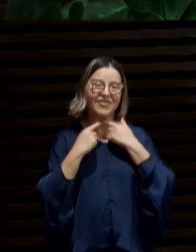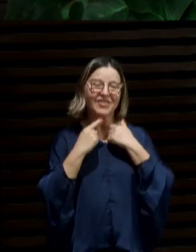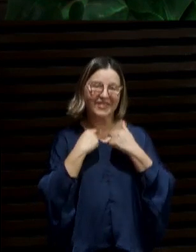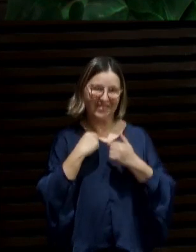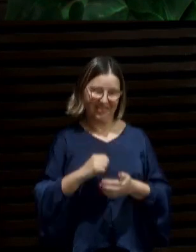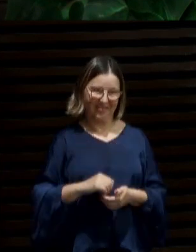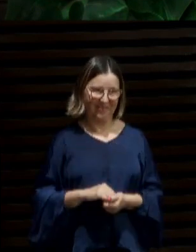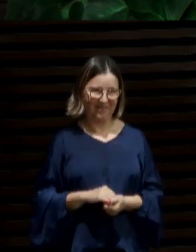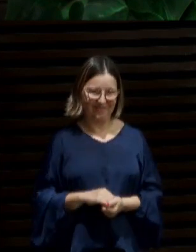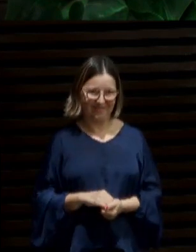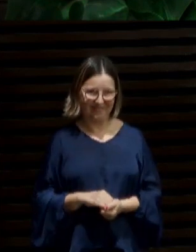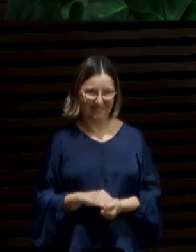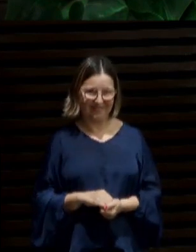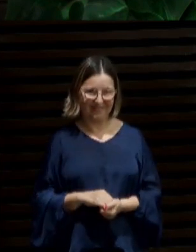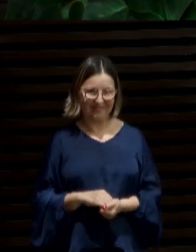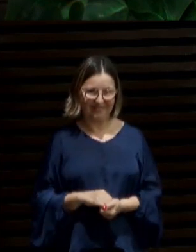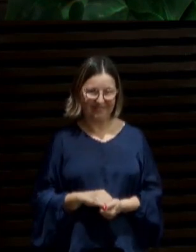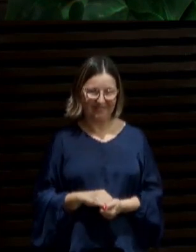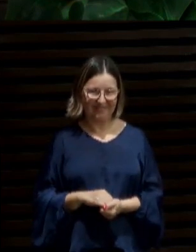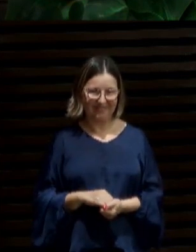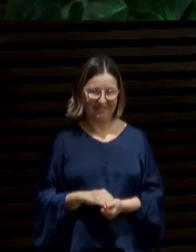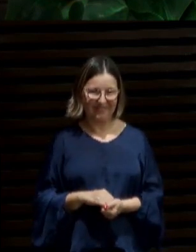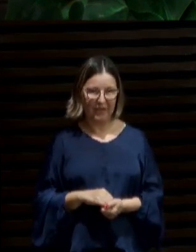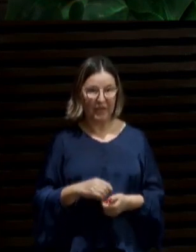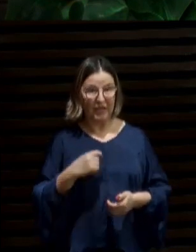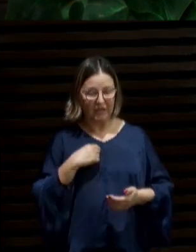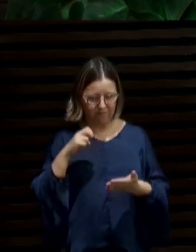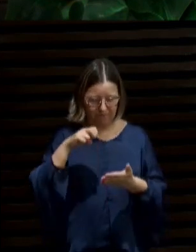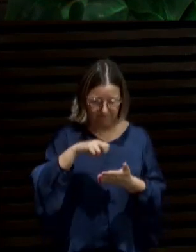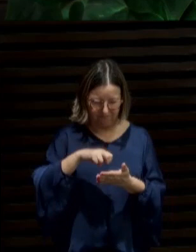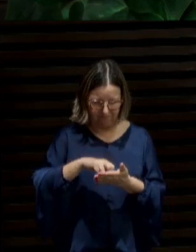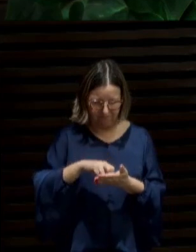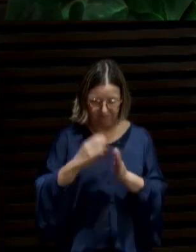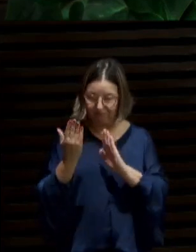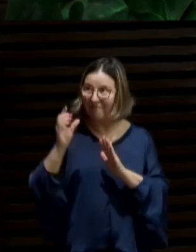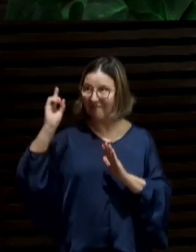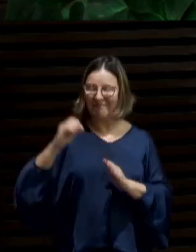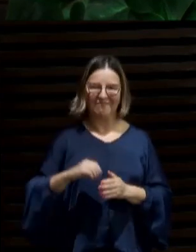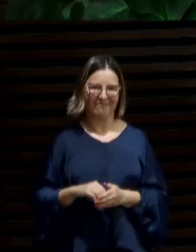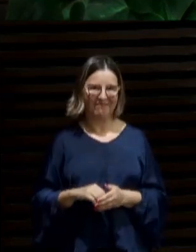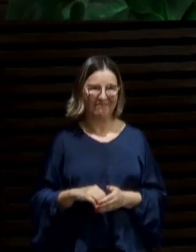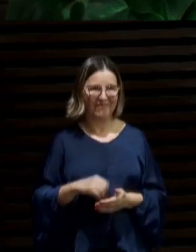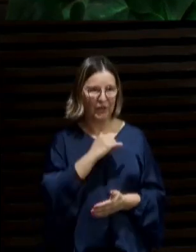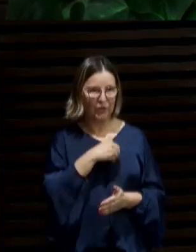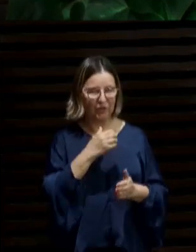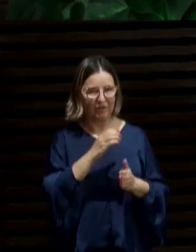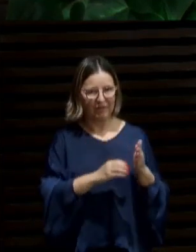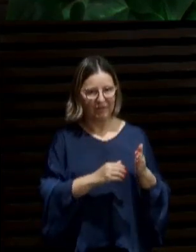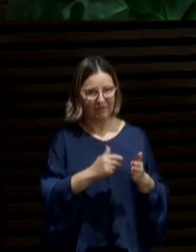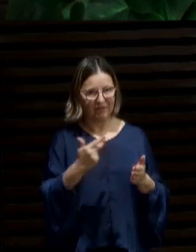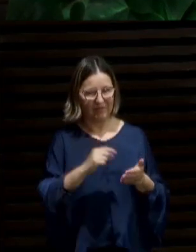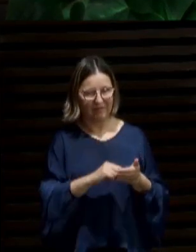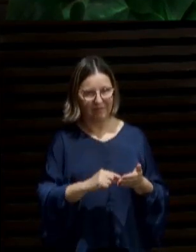explicar, mas eu me curvo diante disto. Vamos olhar ainda João capítulo 3, versículo